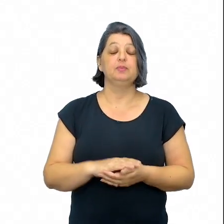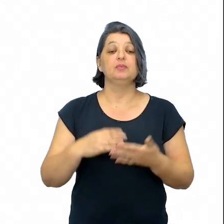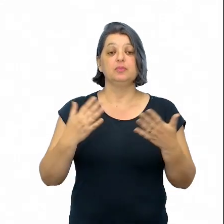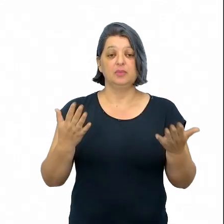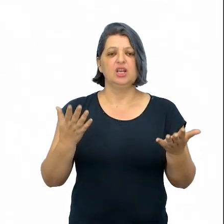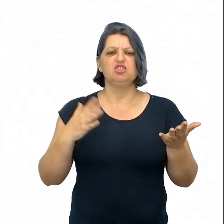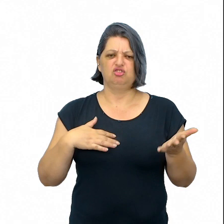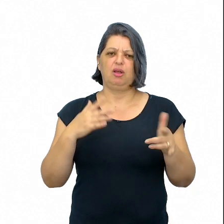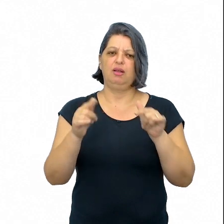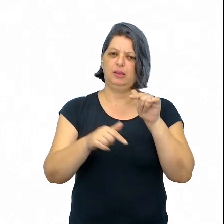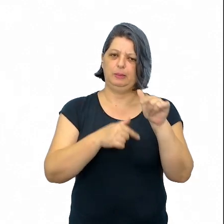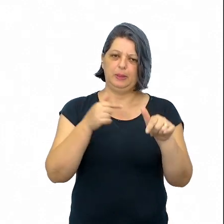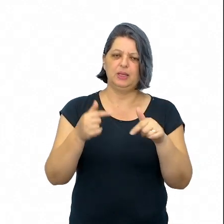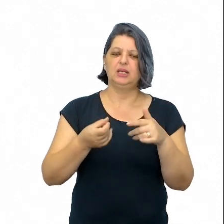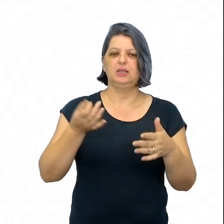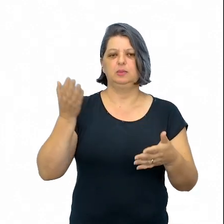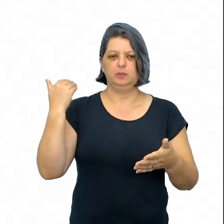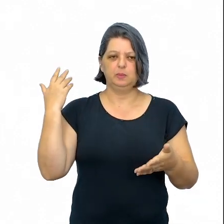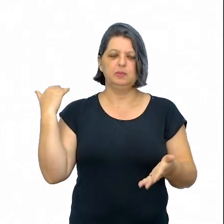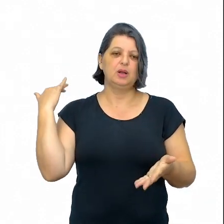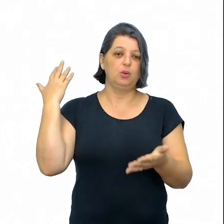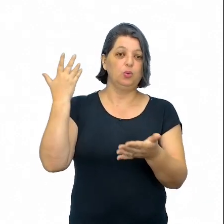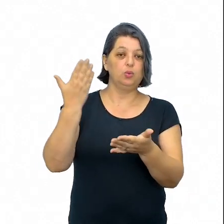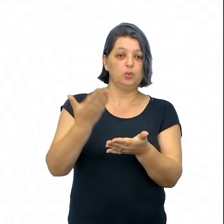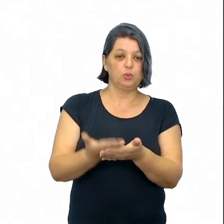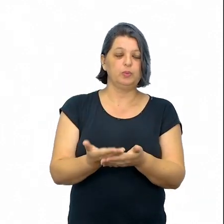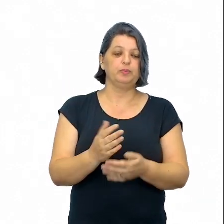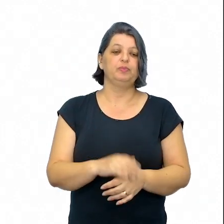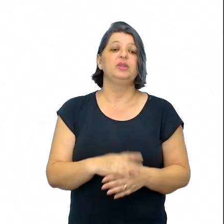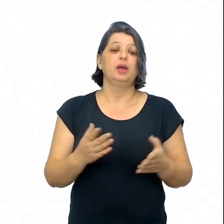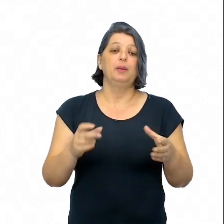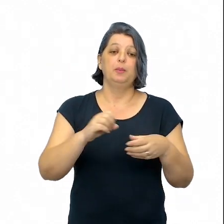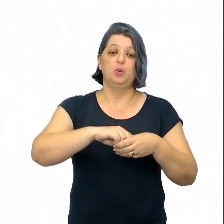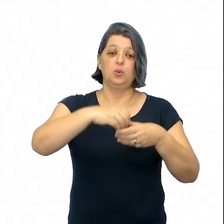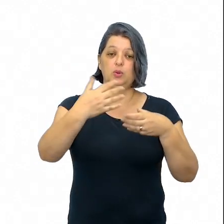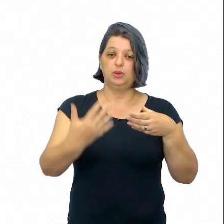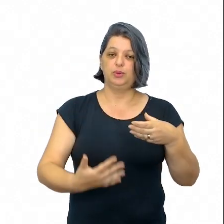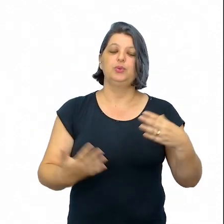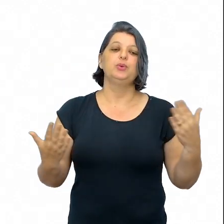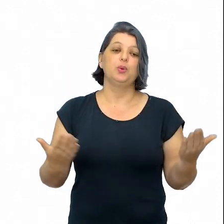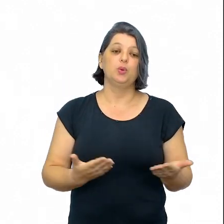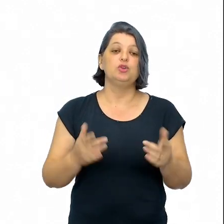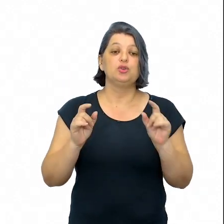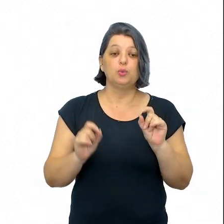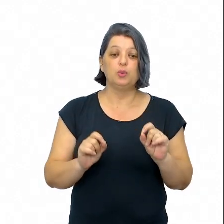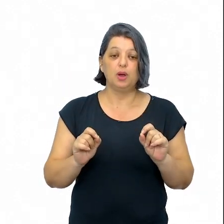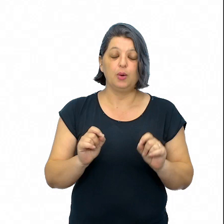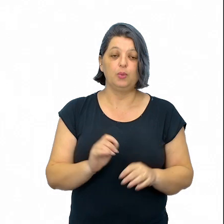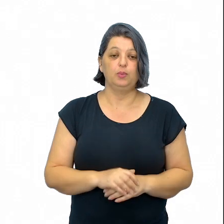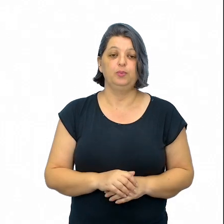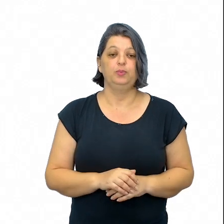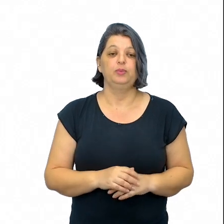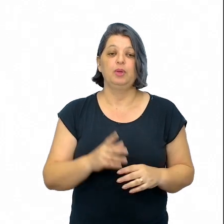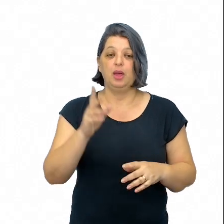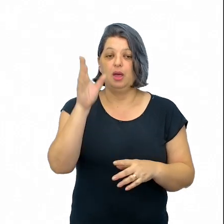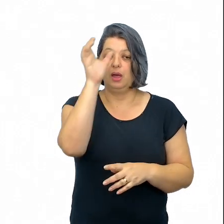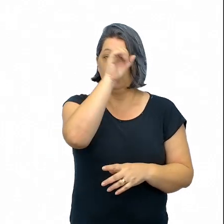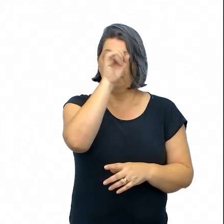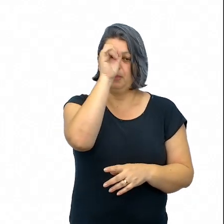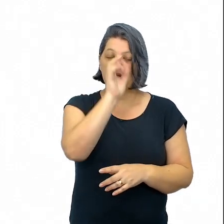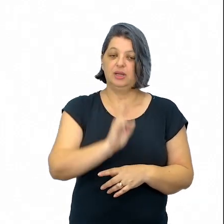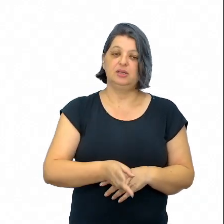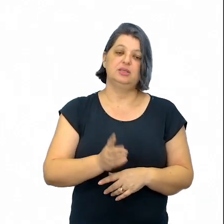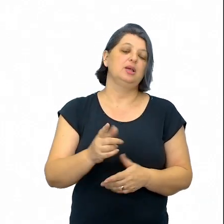está trabalhando, a gente está vendo, nós vamos estar trabalhando com o conteúdo hoje, né? Na verdade, a gente está trabalhando com o material Aprender Sempre, na situação